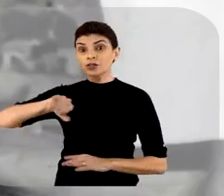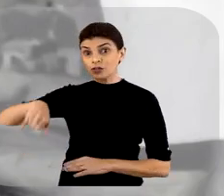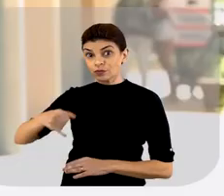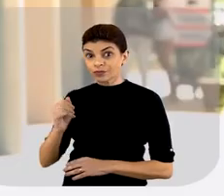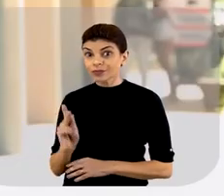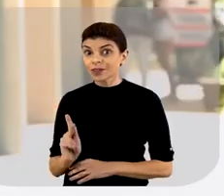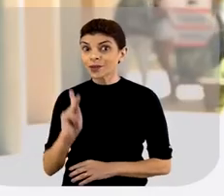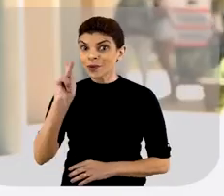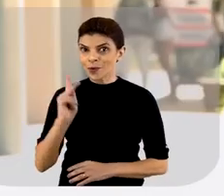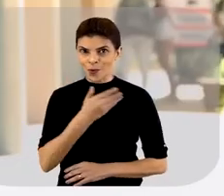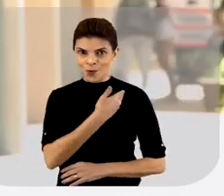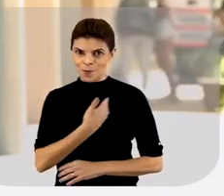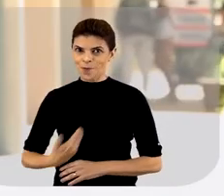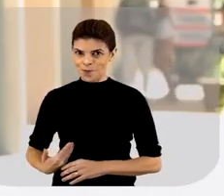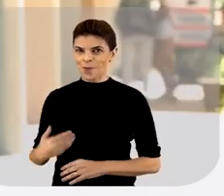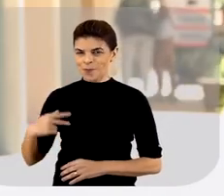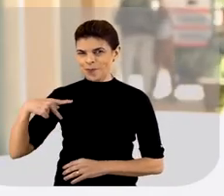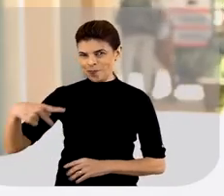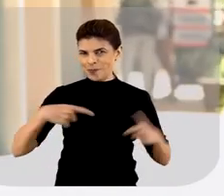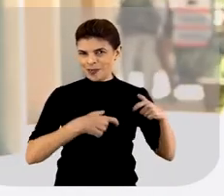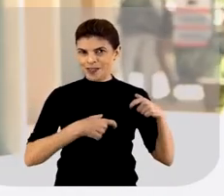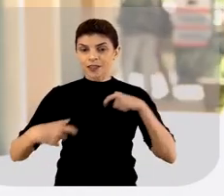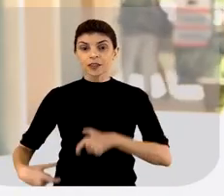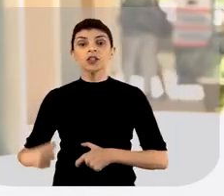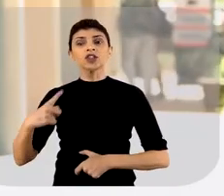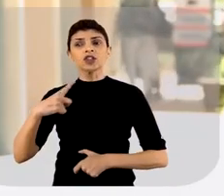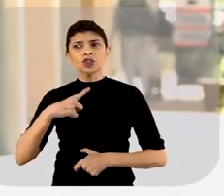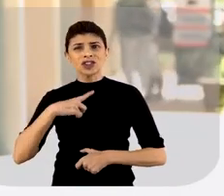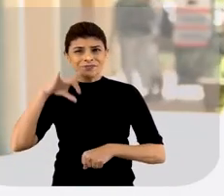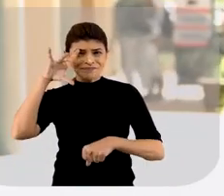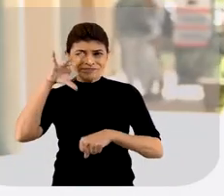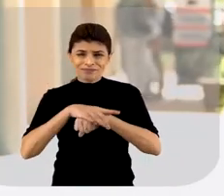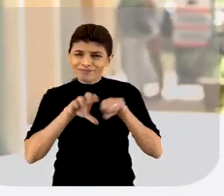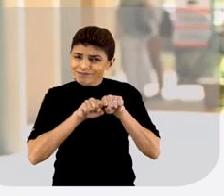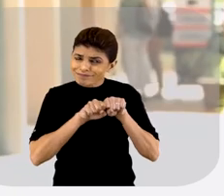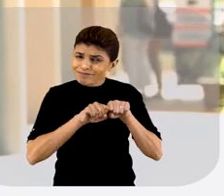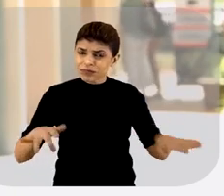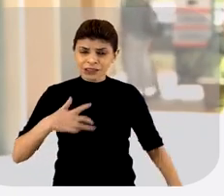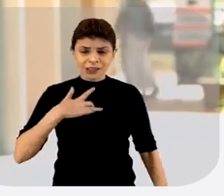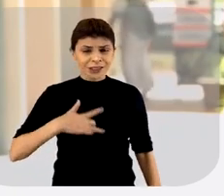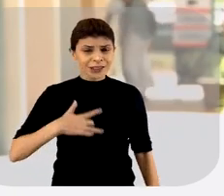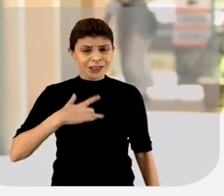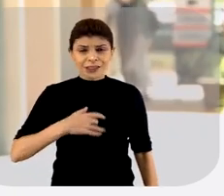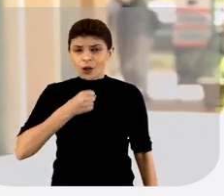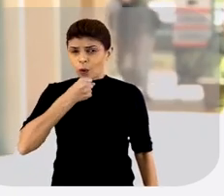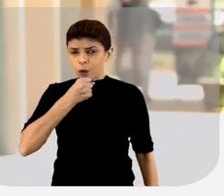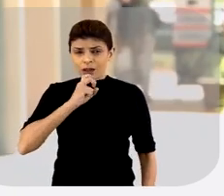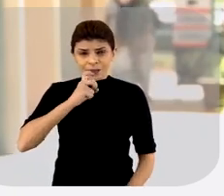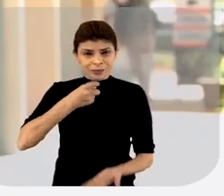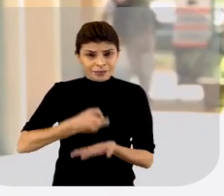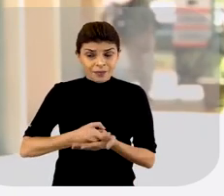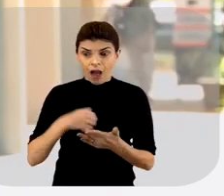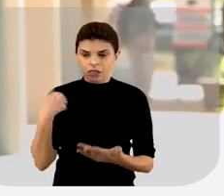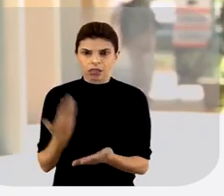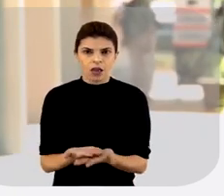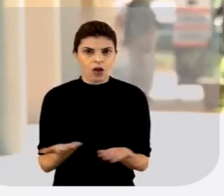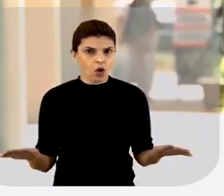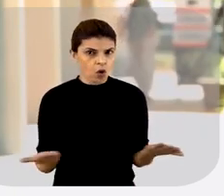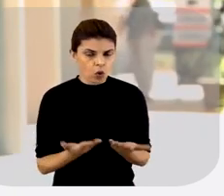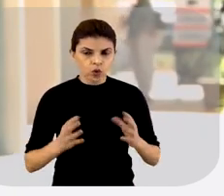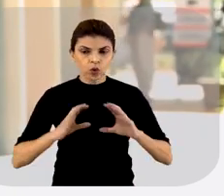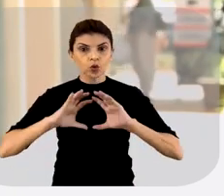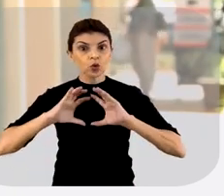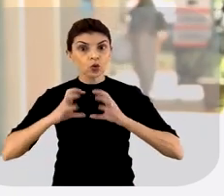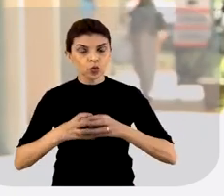imunização, né? Havia um foco grande em tuberculose, porque a tuberculose era um problema sério, como é até hoje, né, nos grupos